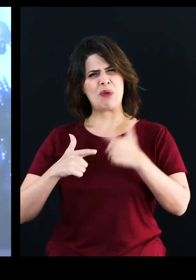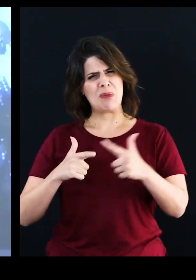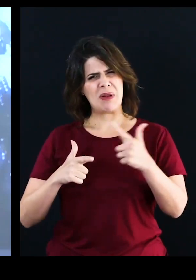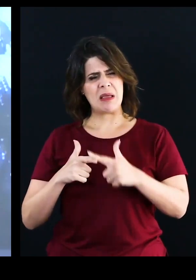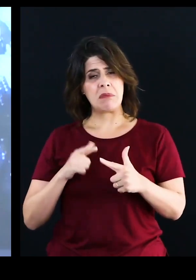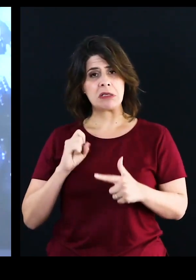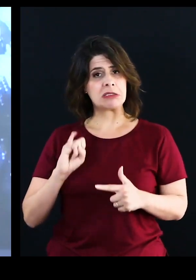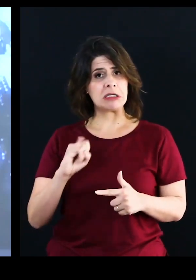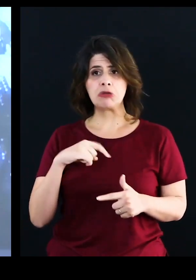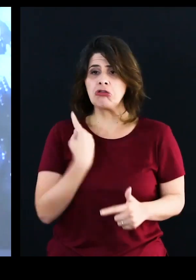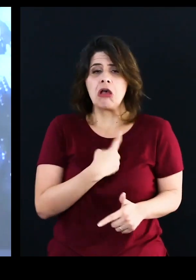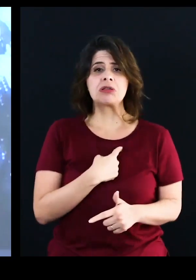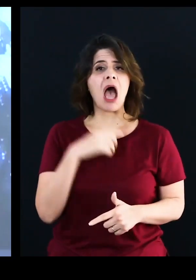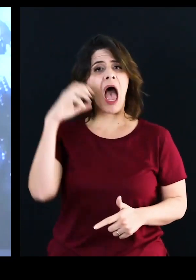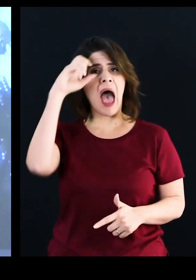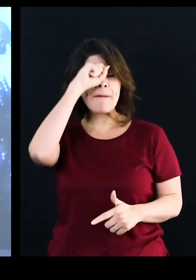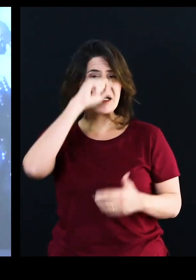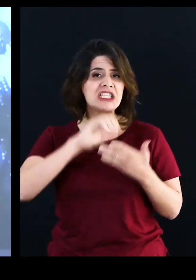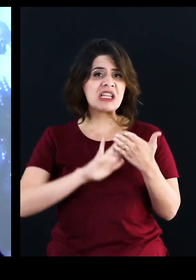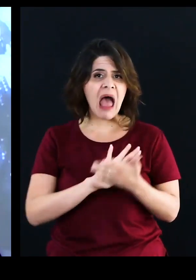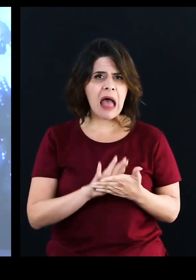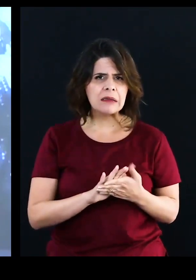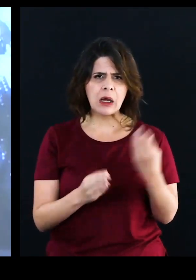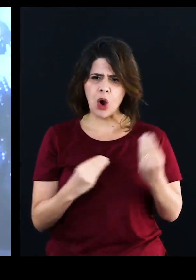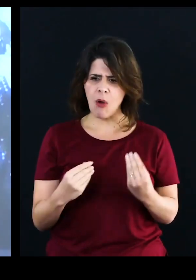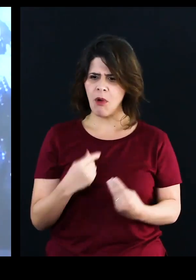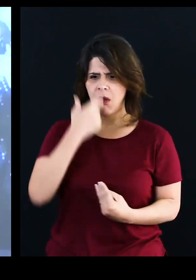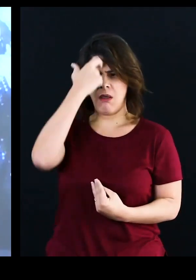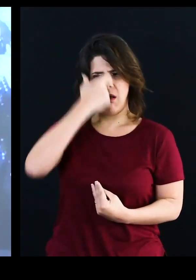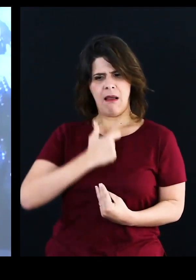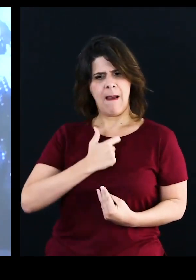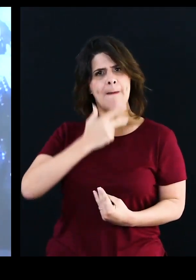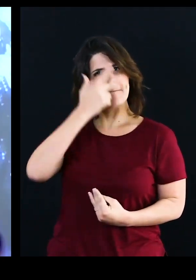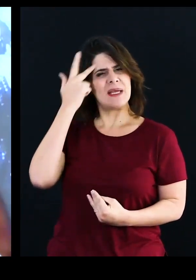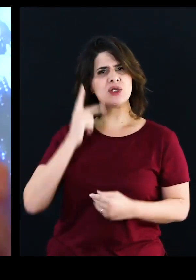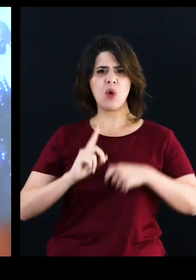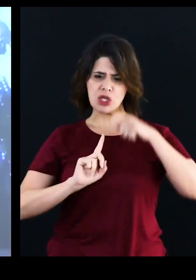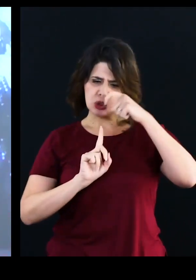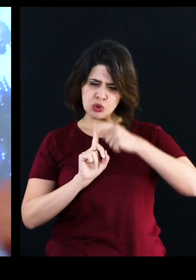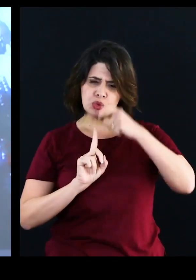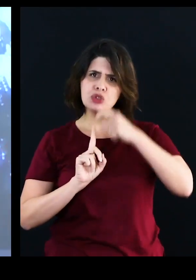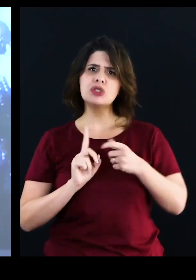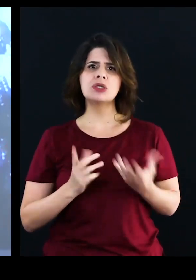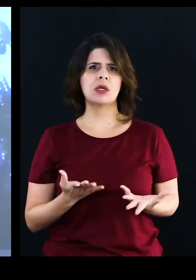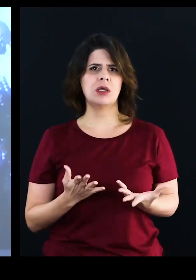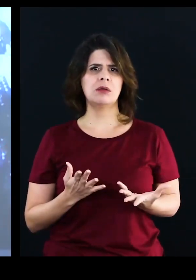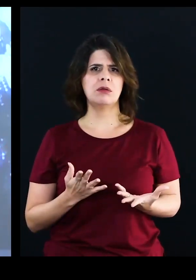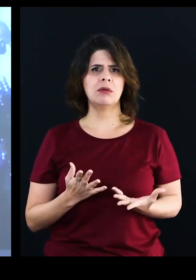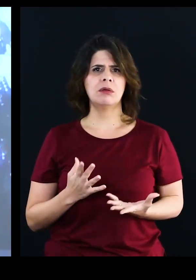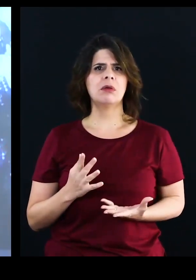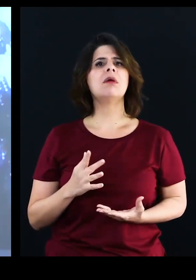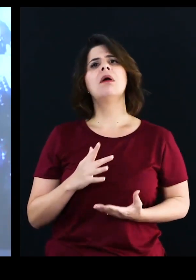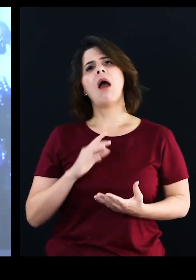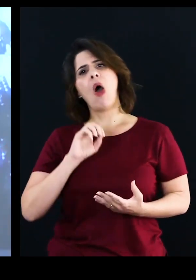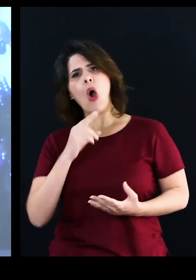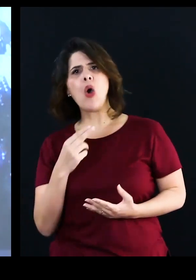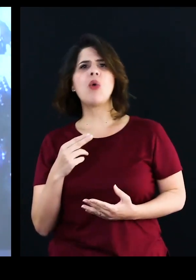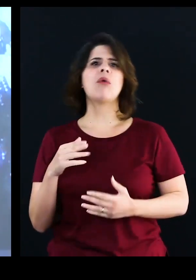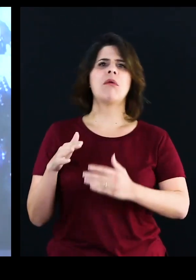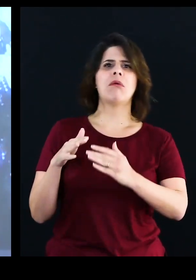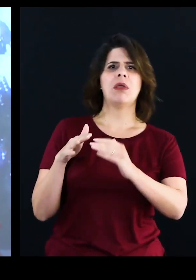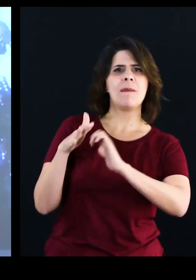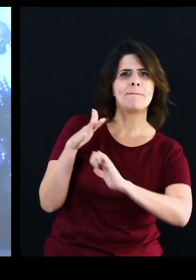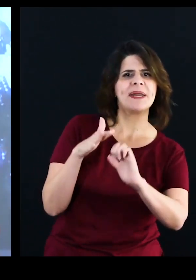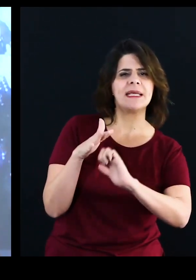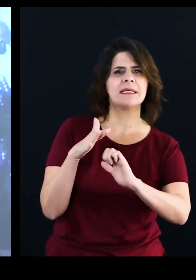nós, pessoas, indivíduos, pessoas físicas e indivíduos de corporações, não